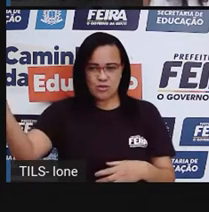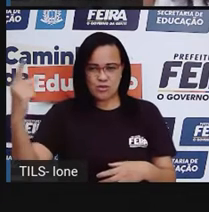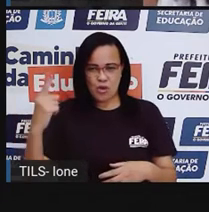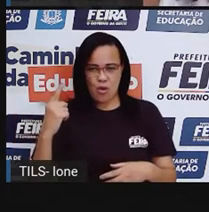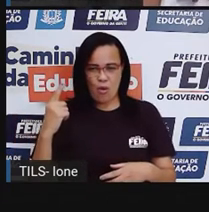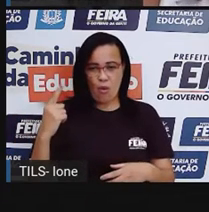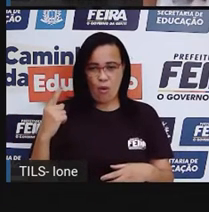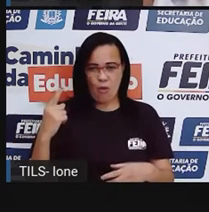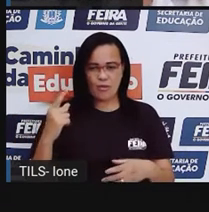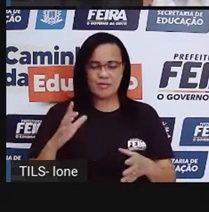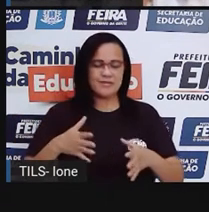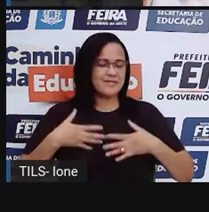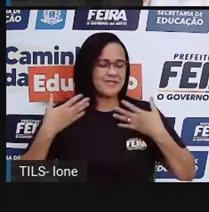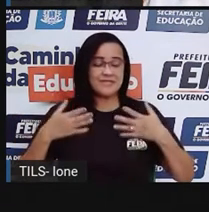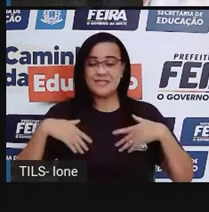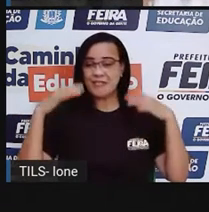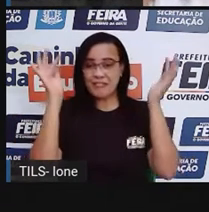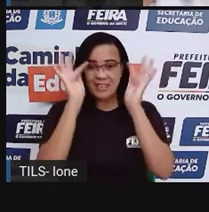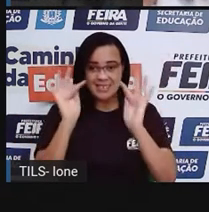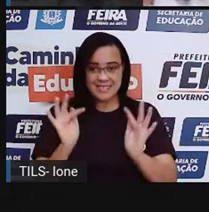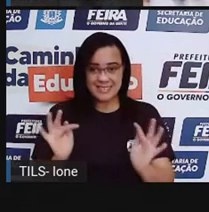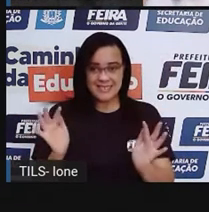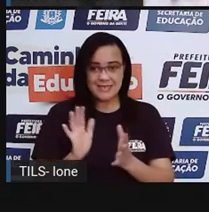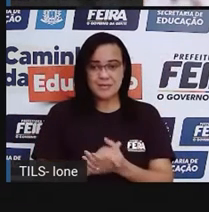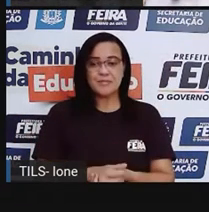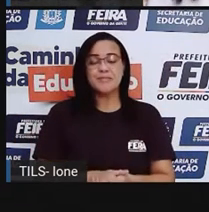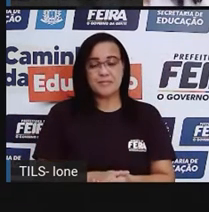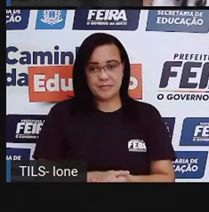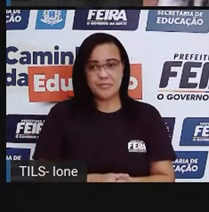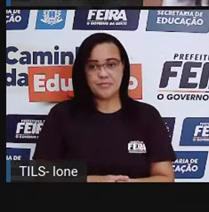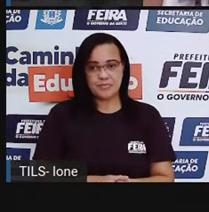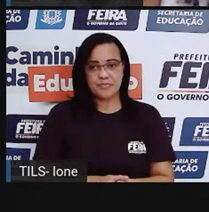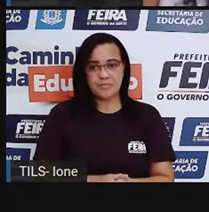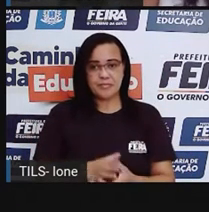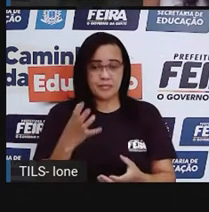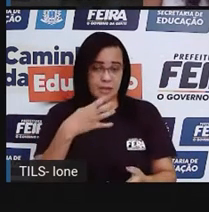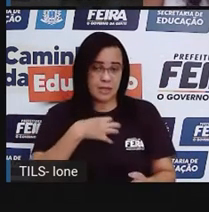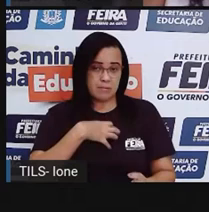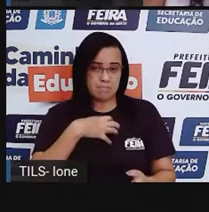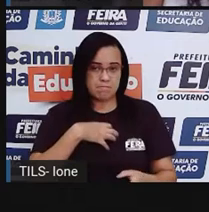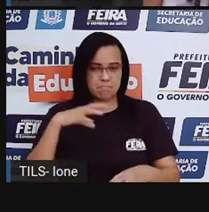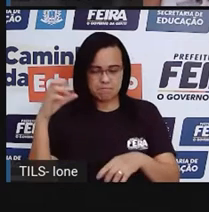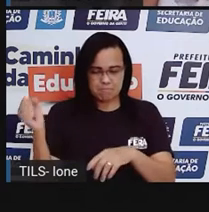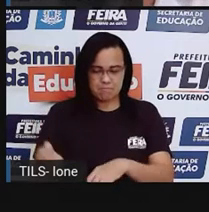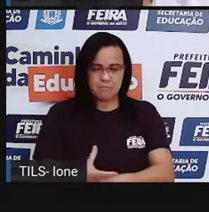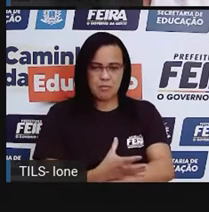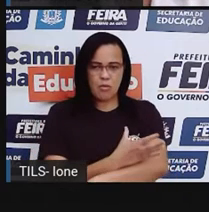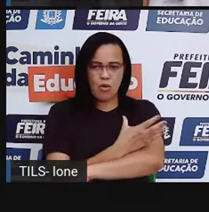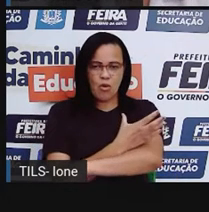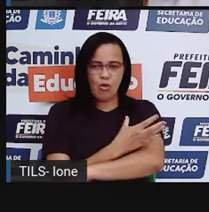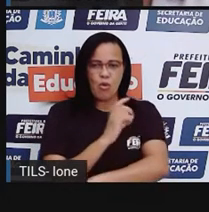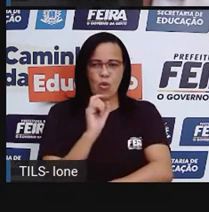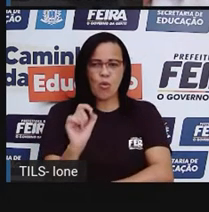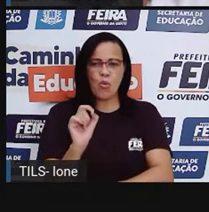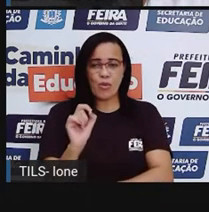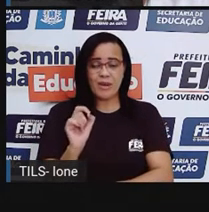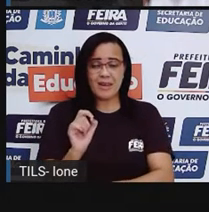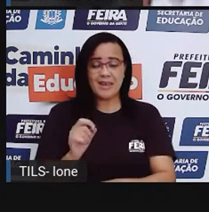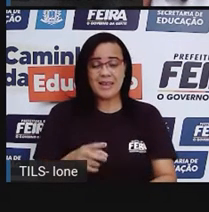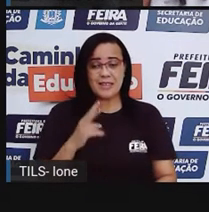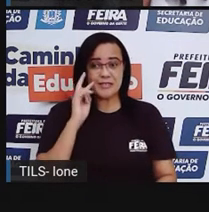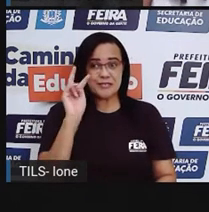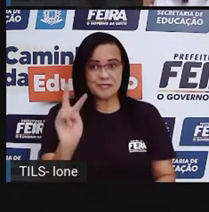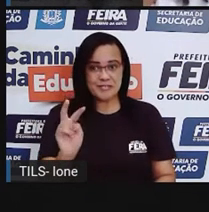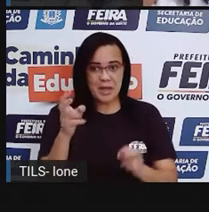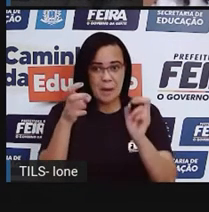né? Está bem feliz. Então, aqui, com a emoção que essa pessoa está tendo, né? A gente também acaba ficando